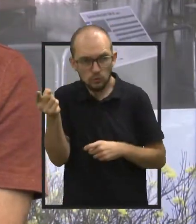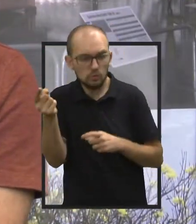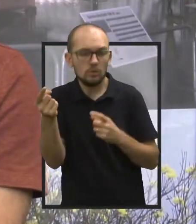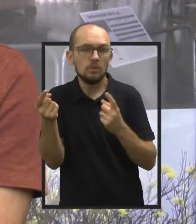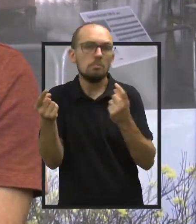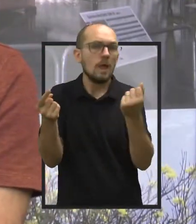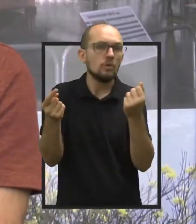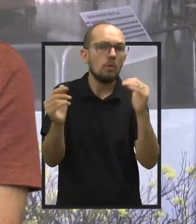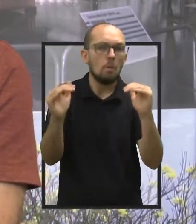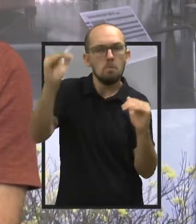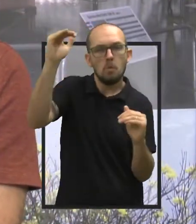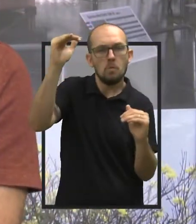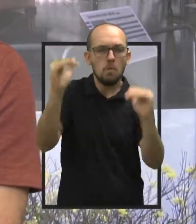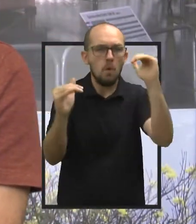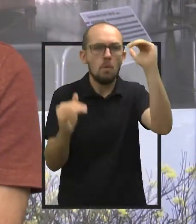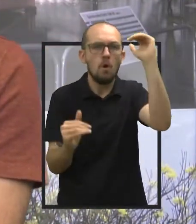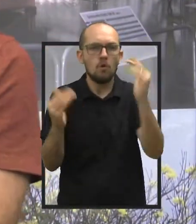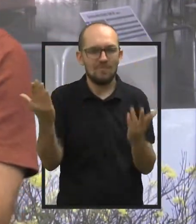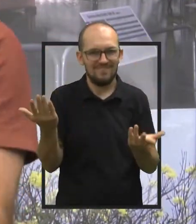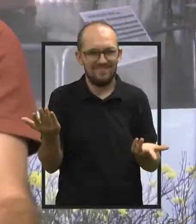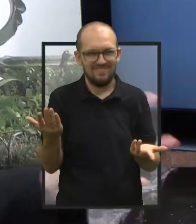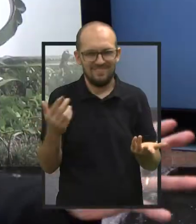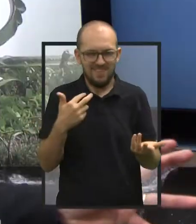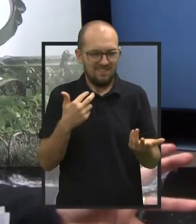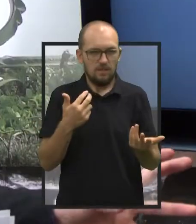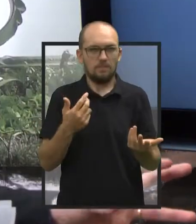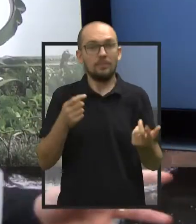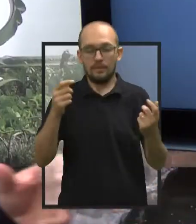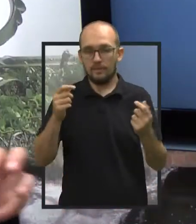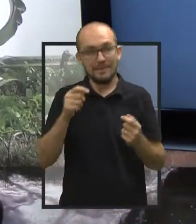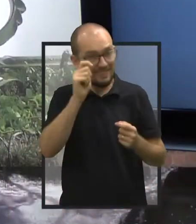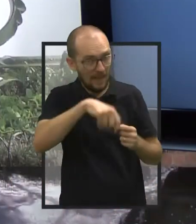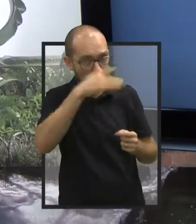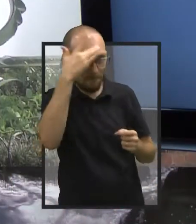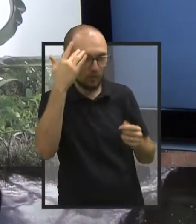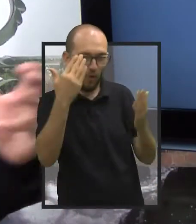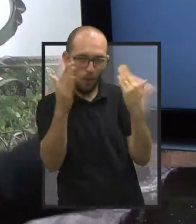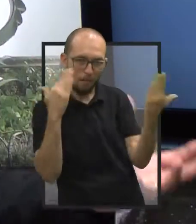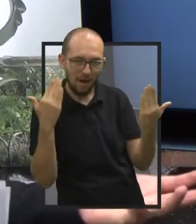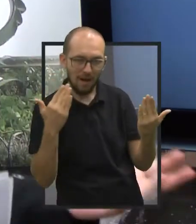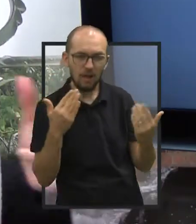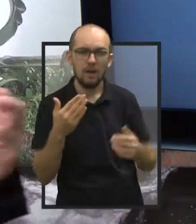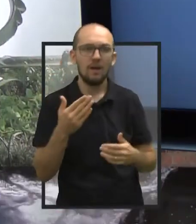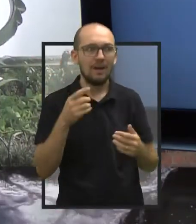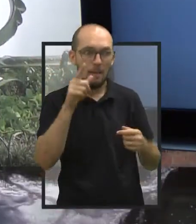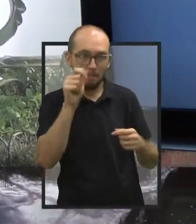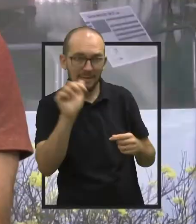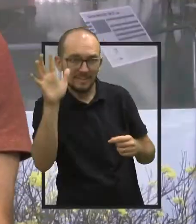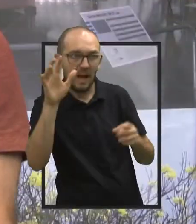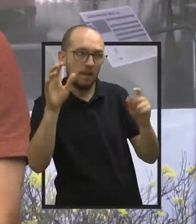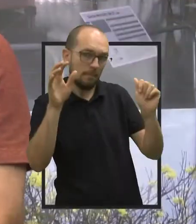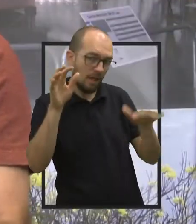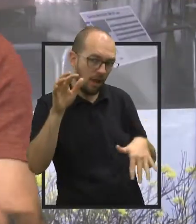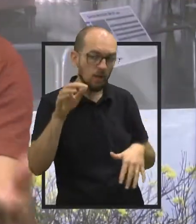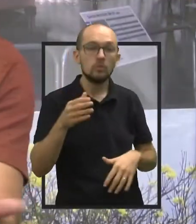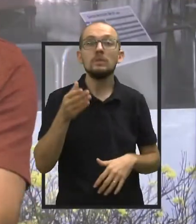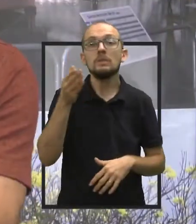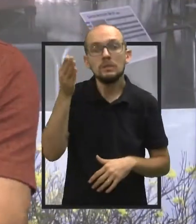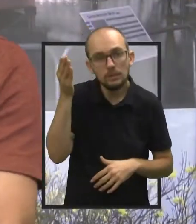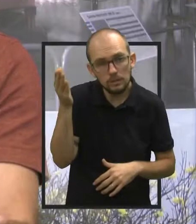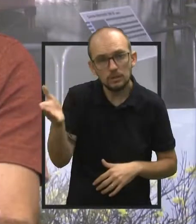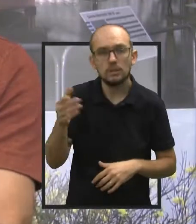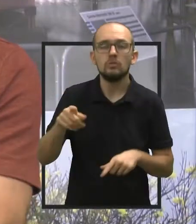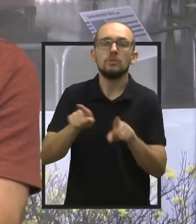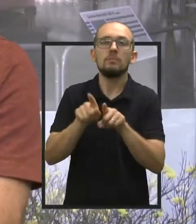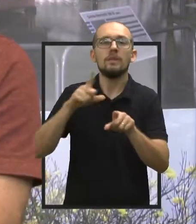a tabela lá, pelo menos a pessoa vai ali. Analisar, né? Ali o atendimento é mais caro, o outro lugar é mais barato. Sim, aí tem